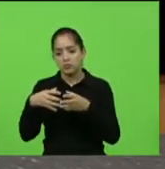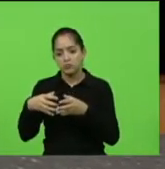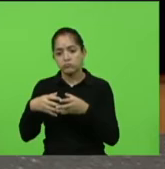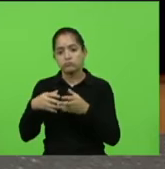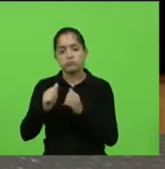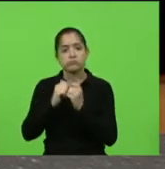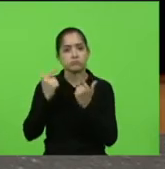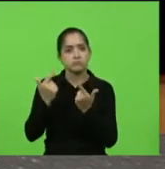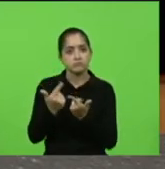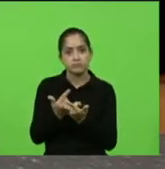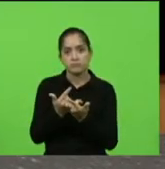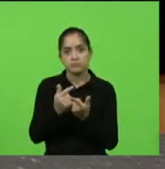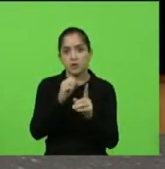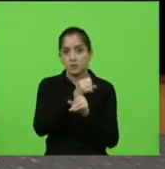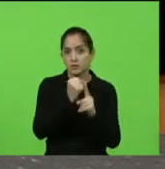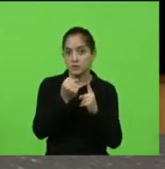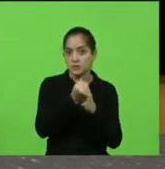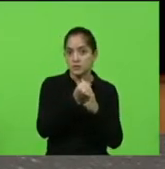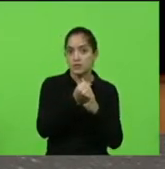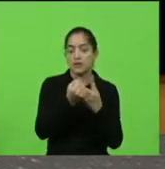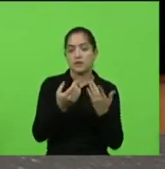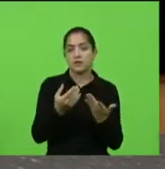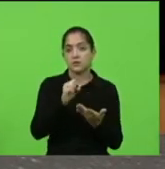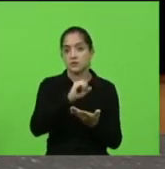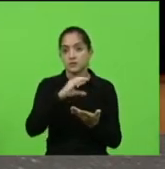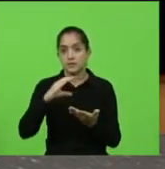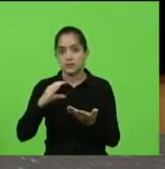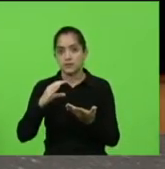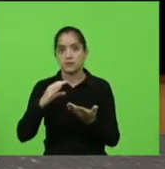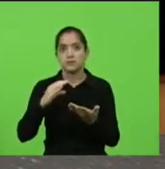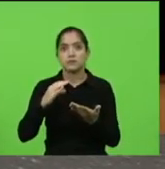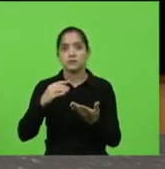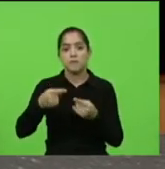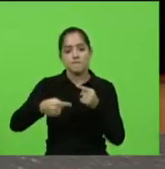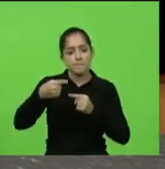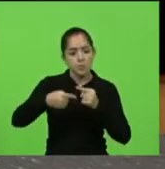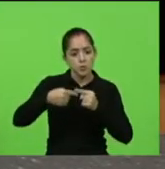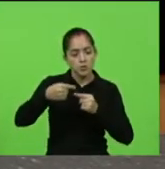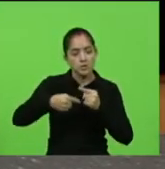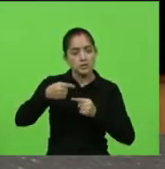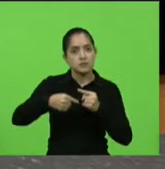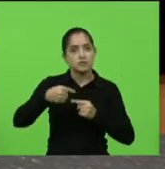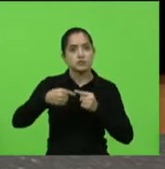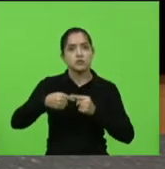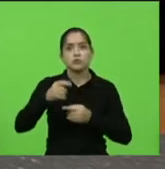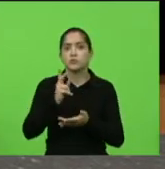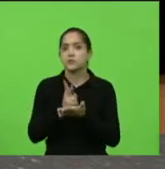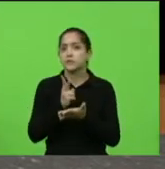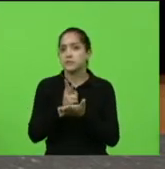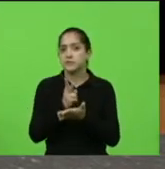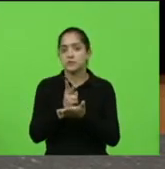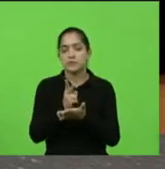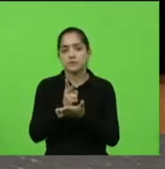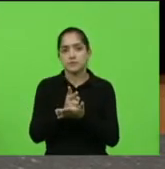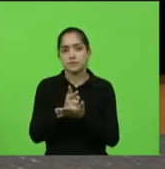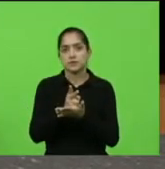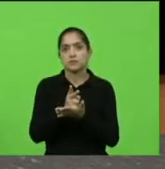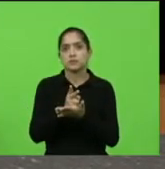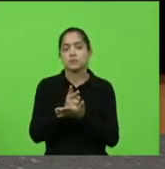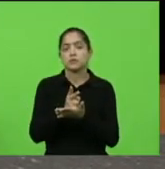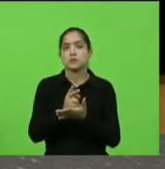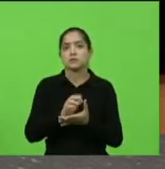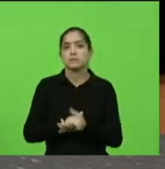catarinense. Político com P maiúsculo, deputado Berlanda,